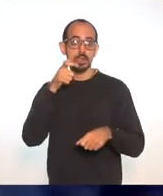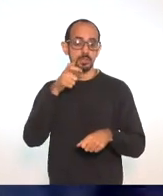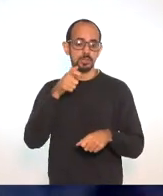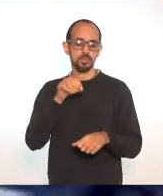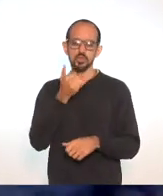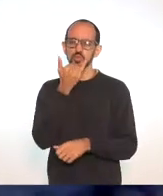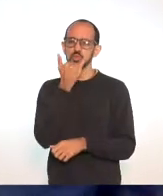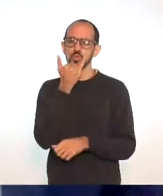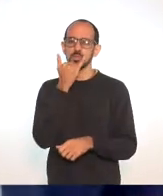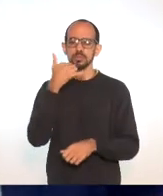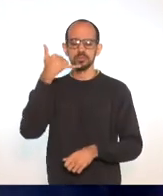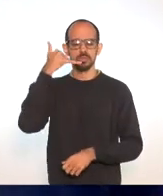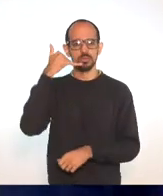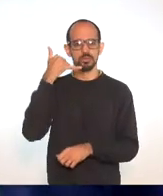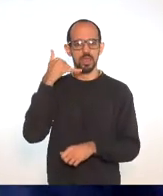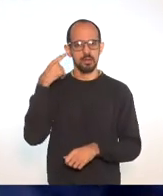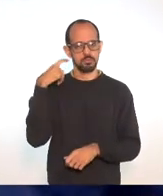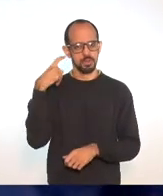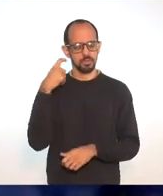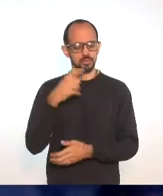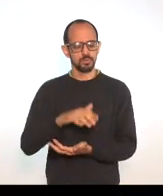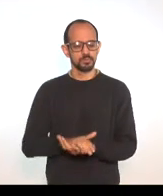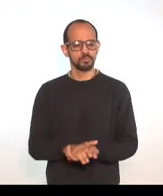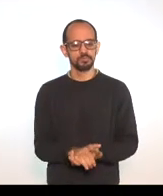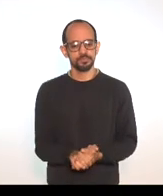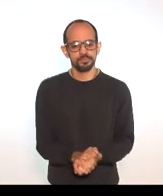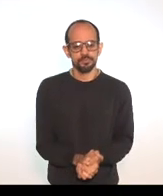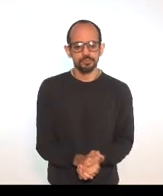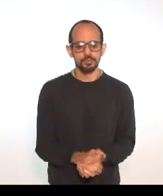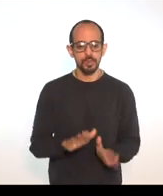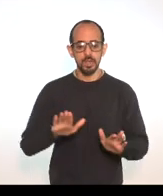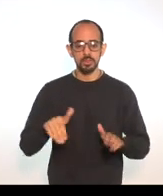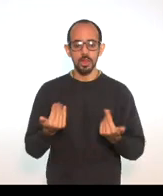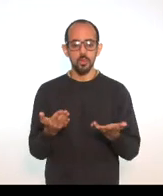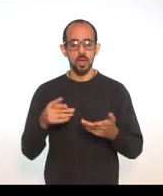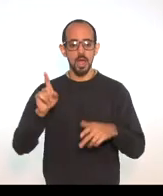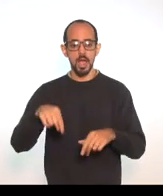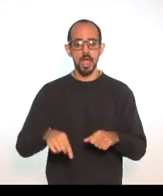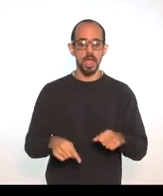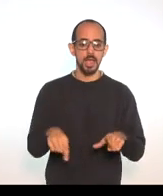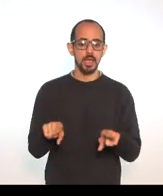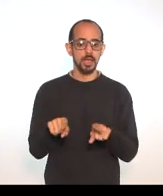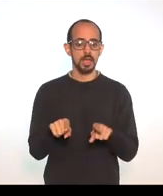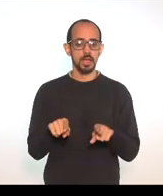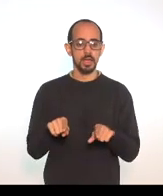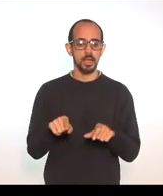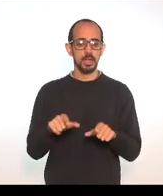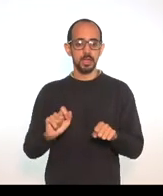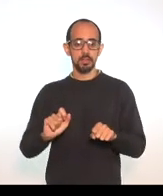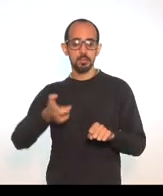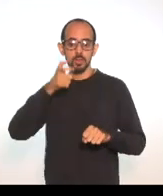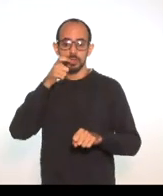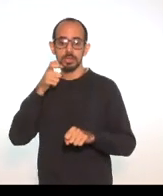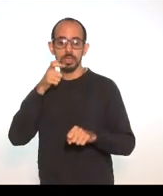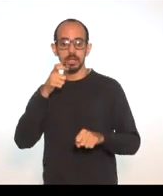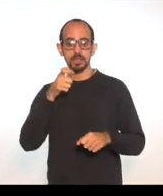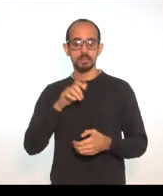perdão vou desligar o celular e passa a ser gerido pelo interesse